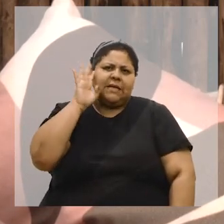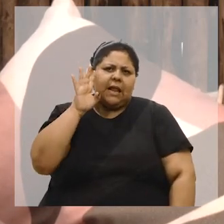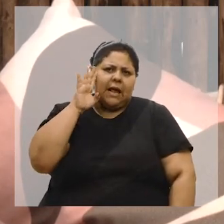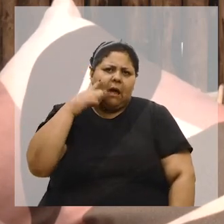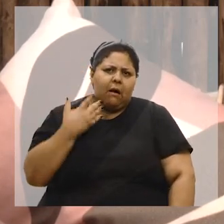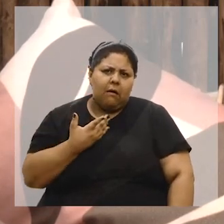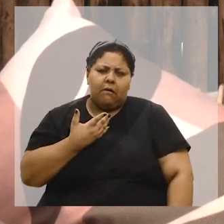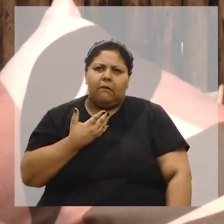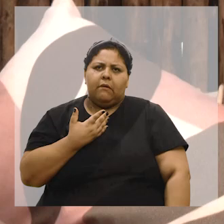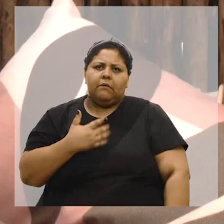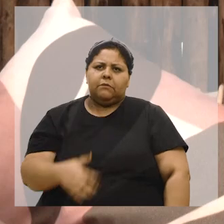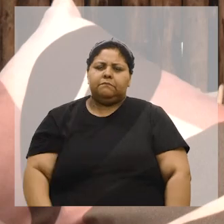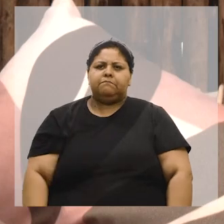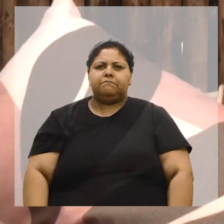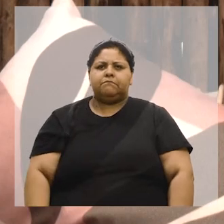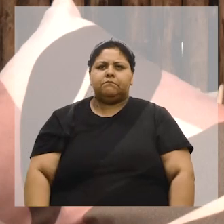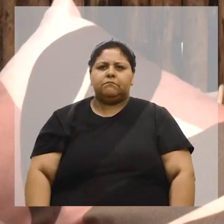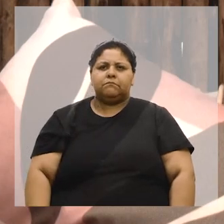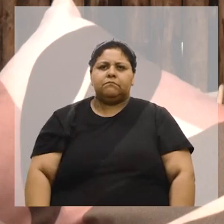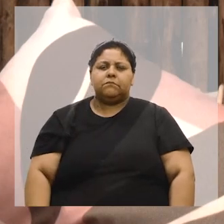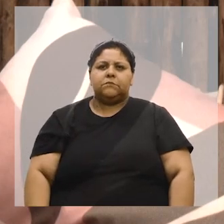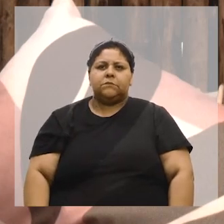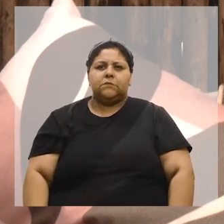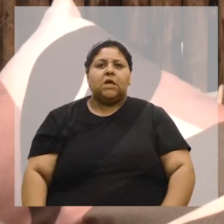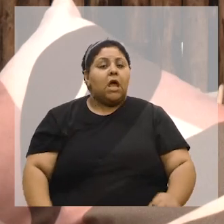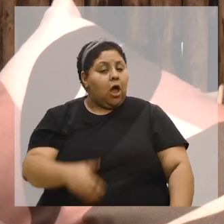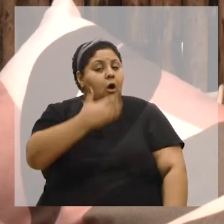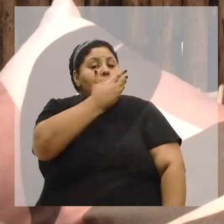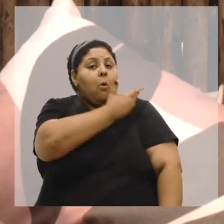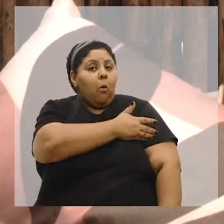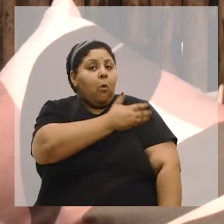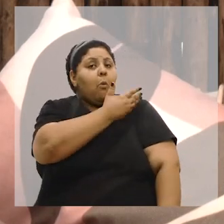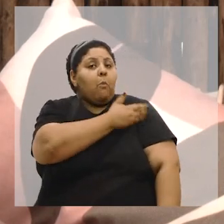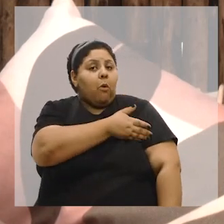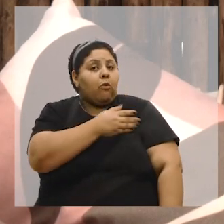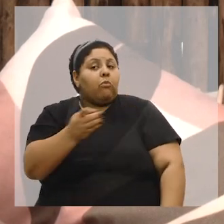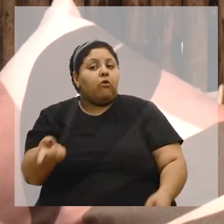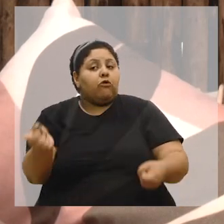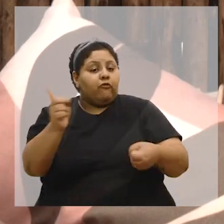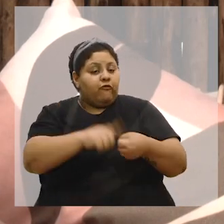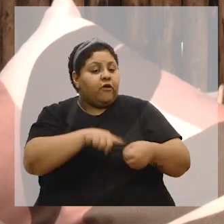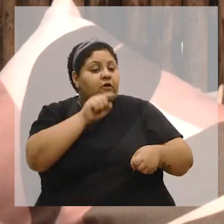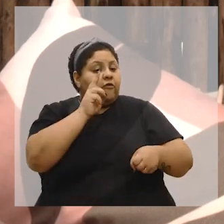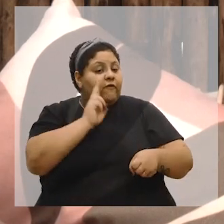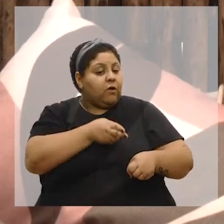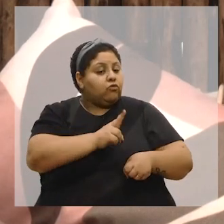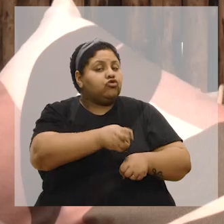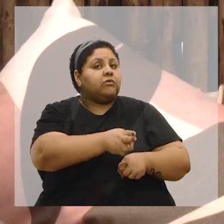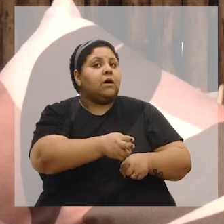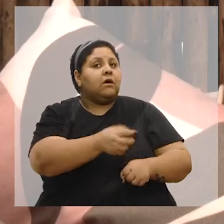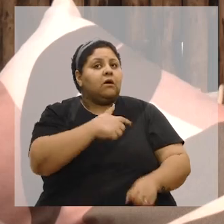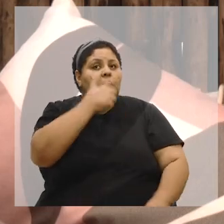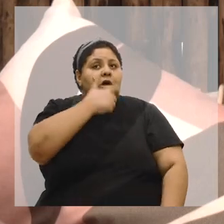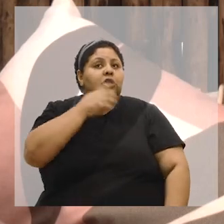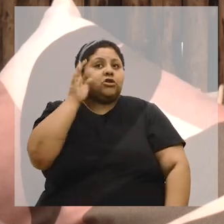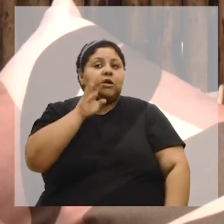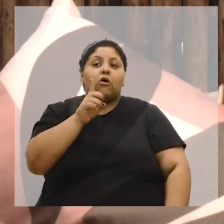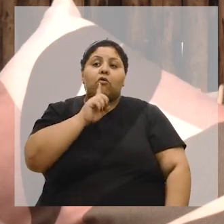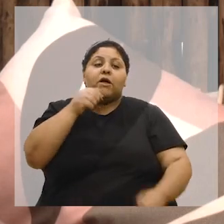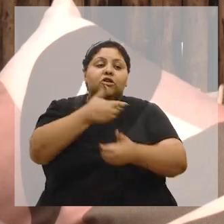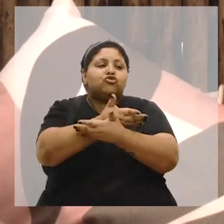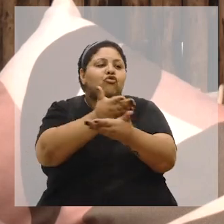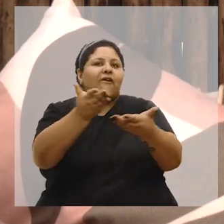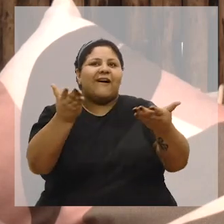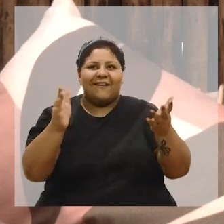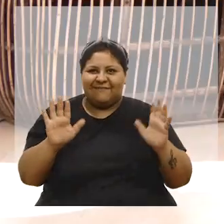Eu acho que é uma tendência que vai ficar e é muito legal, assim. Porque tu conhece o ambiente